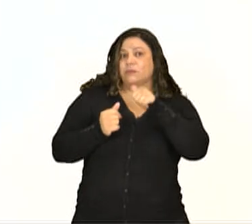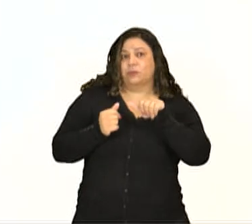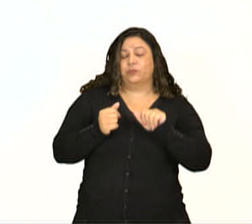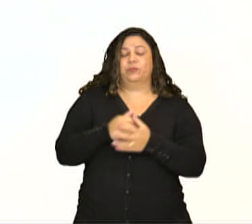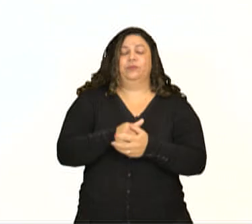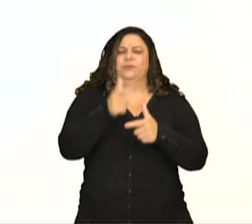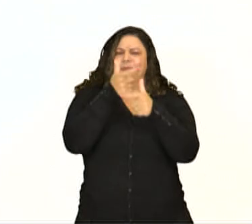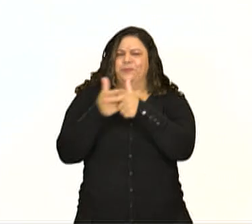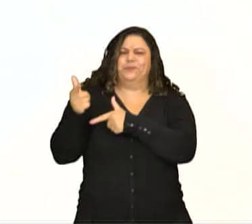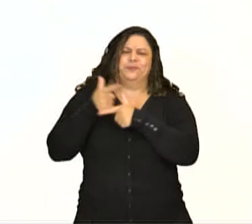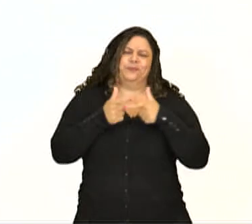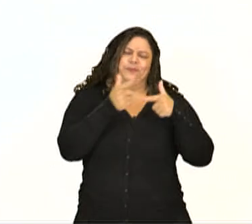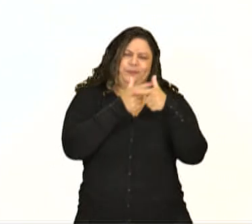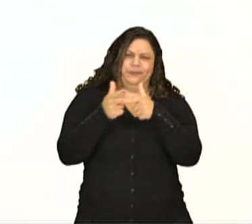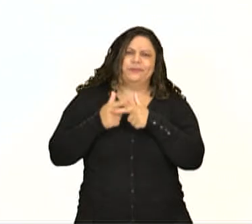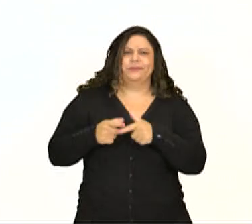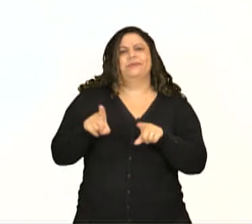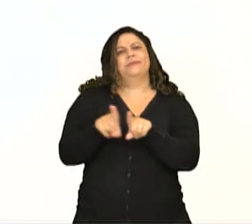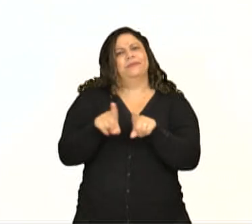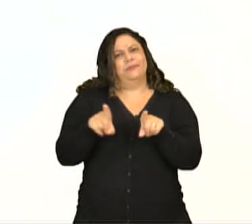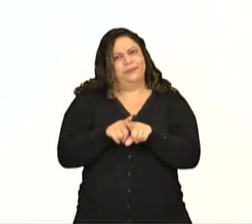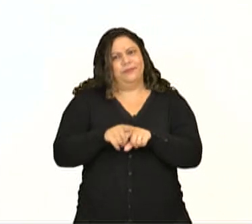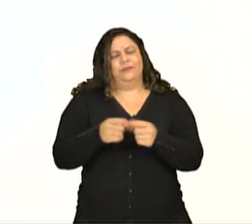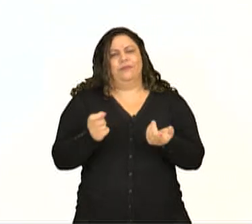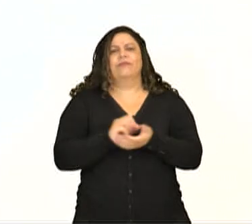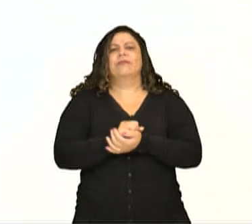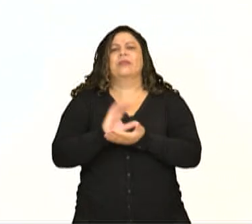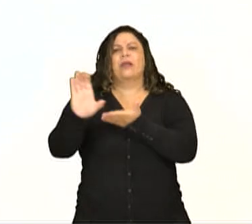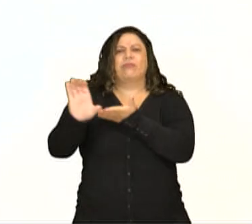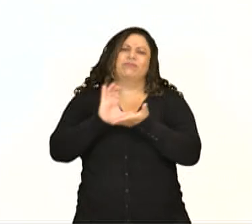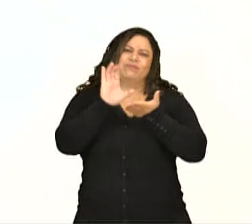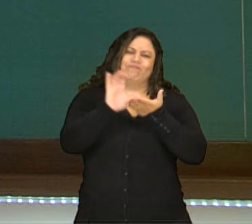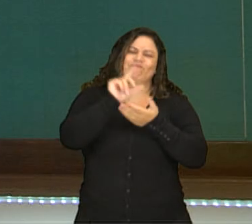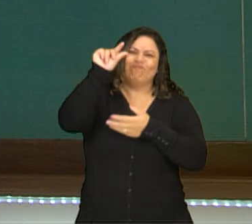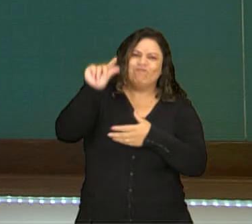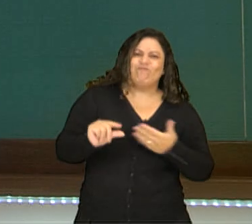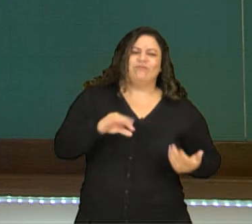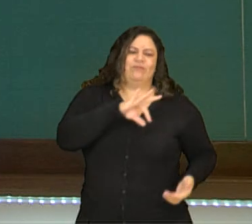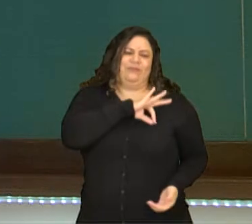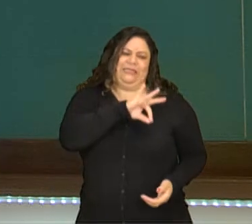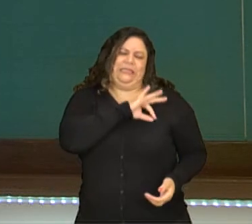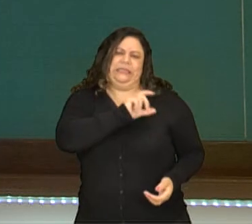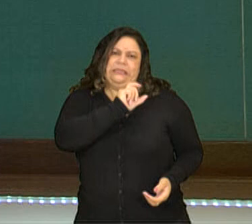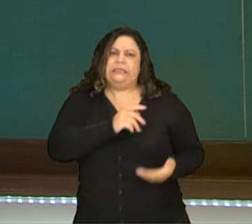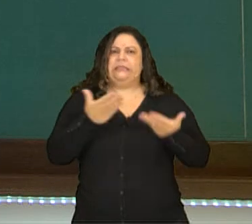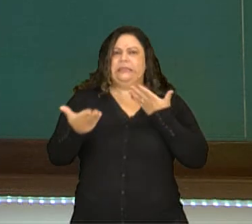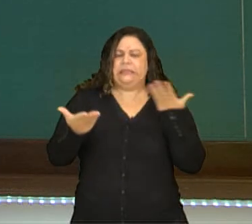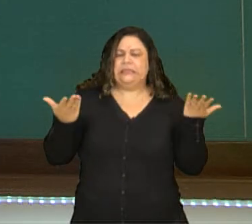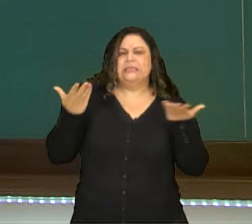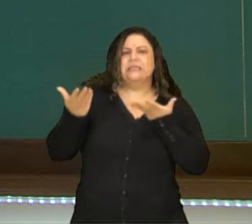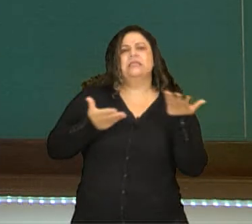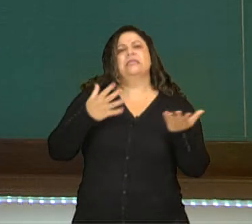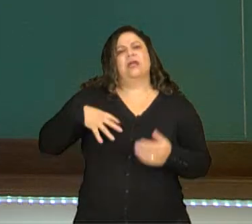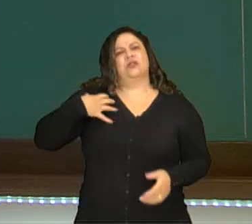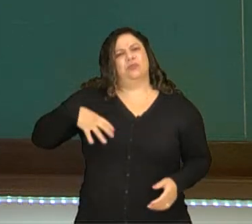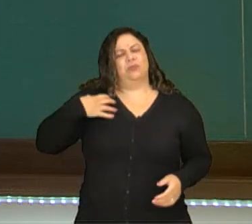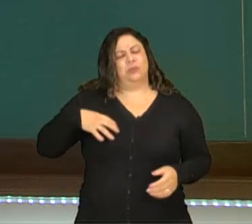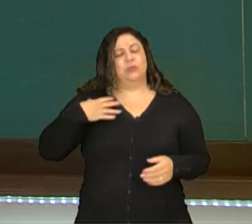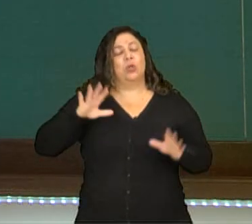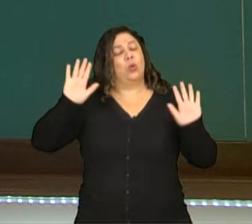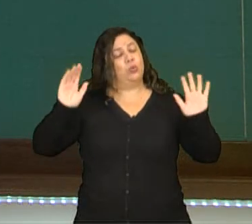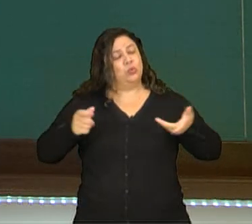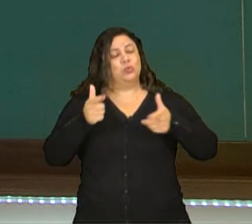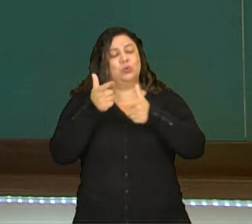problemas associados à baixa renda. Então, na própria letra dessa música lá na Argentina, ela já traz muitas questões